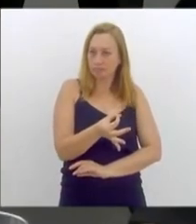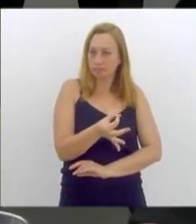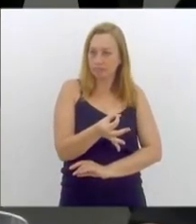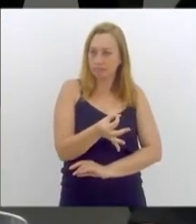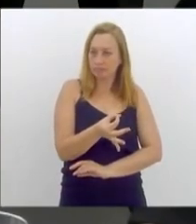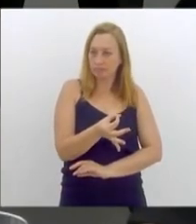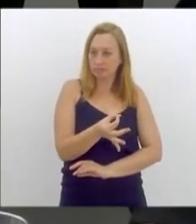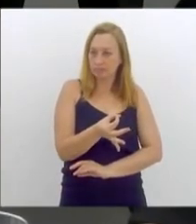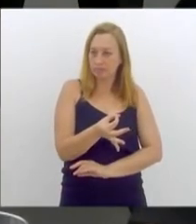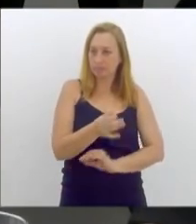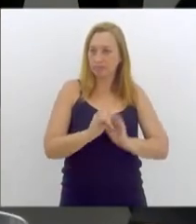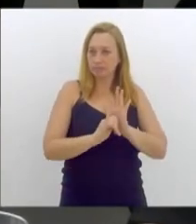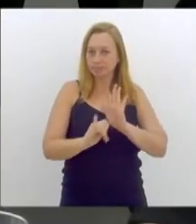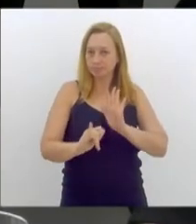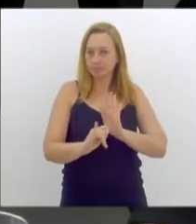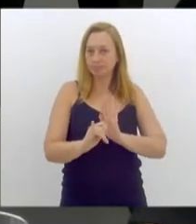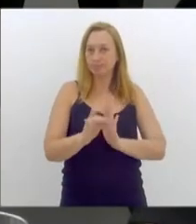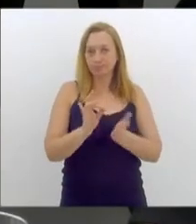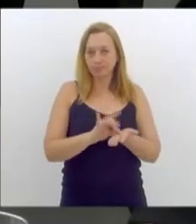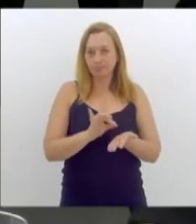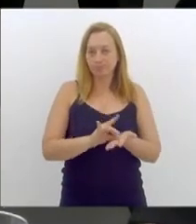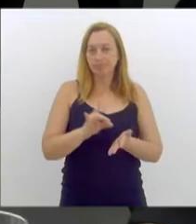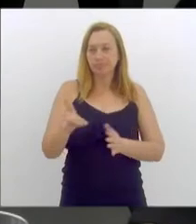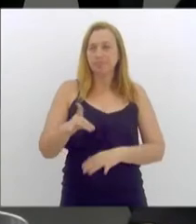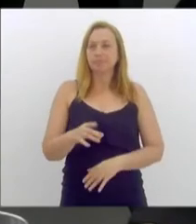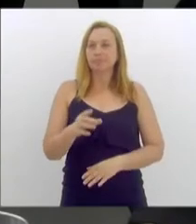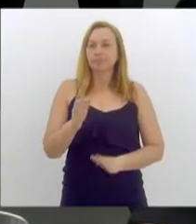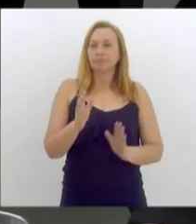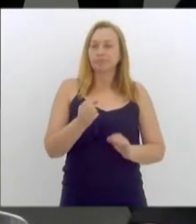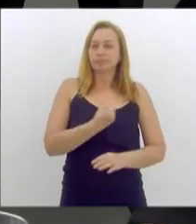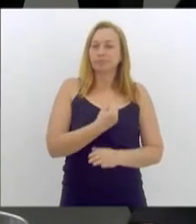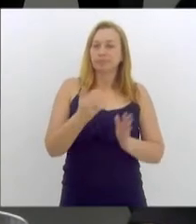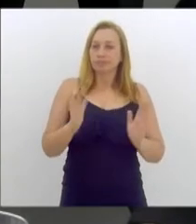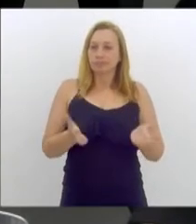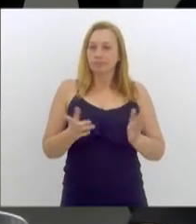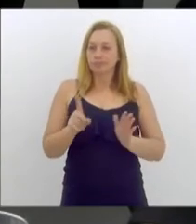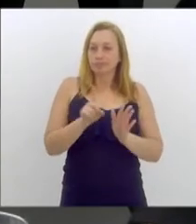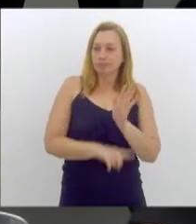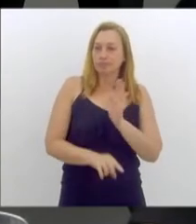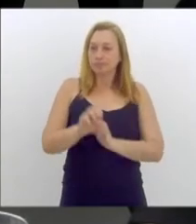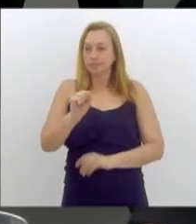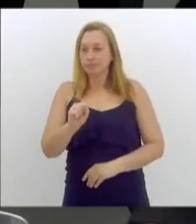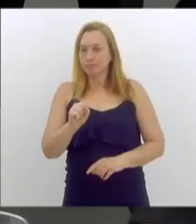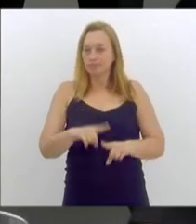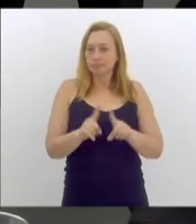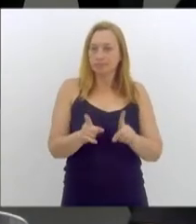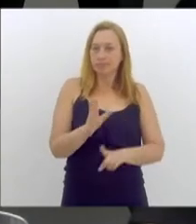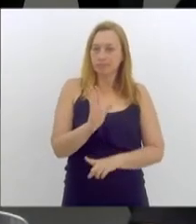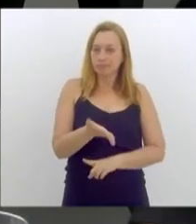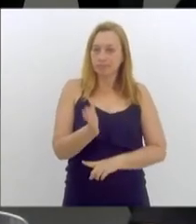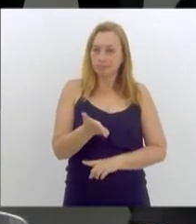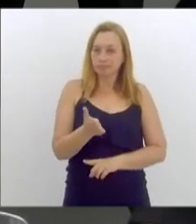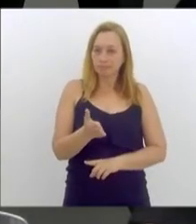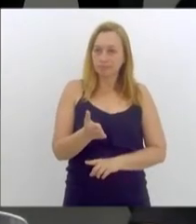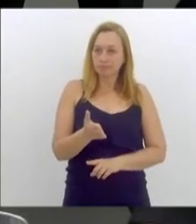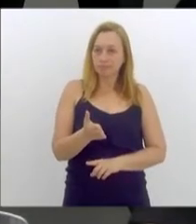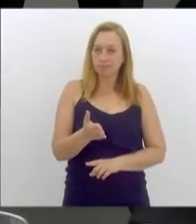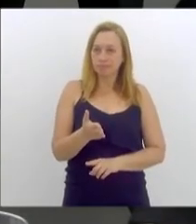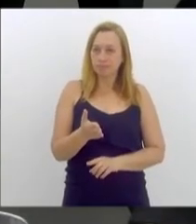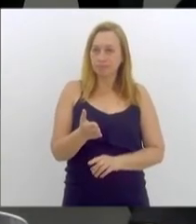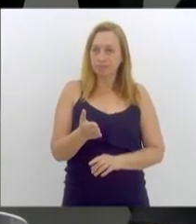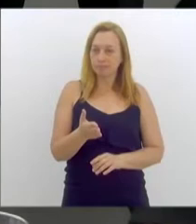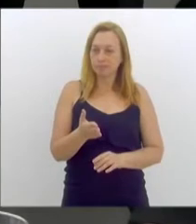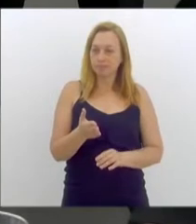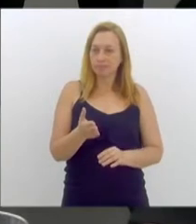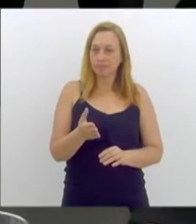publicar no diário oficial né na verdade esse número hoje tá em menos 8 mas a gente já Espera que esse número vai